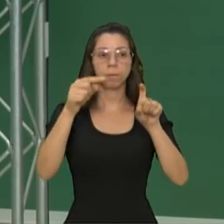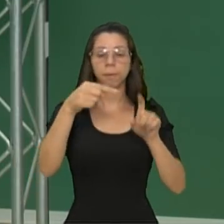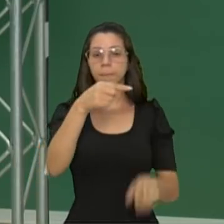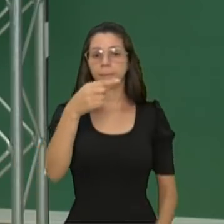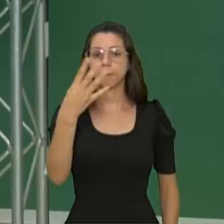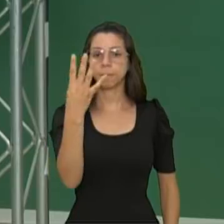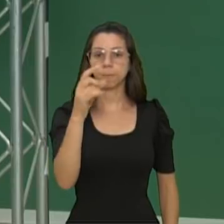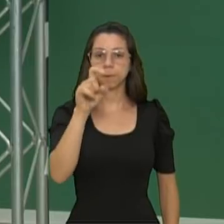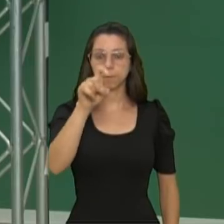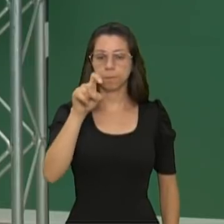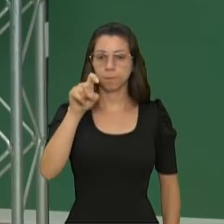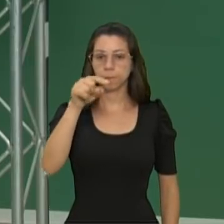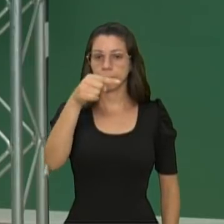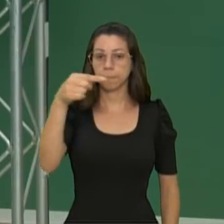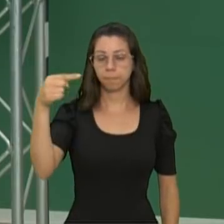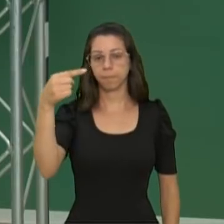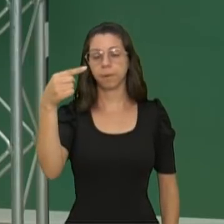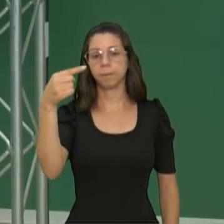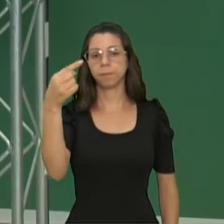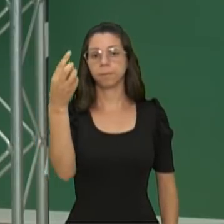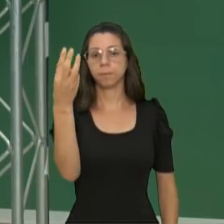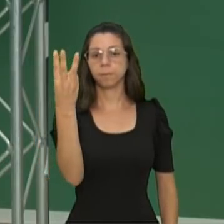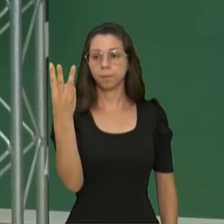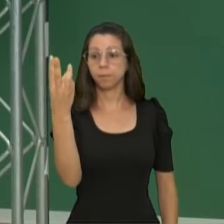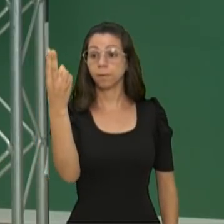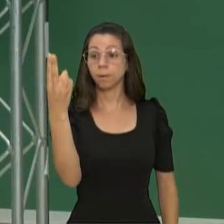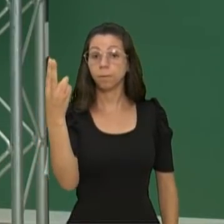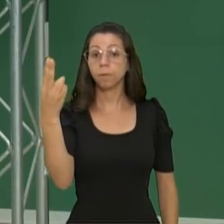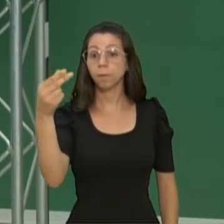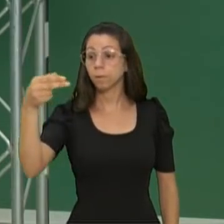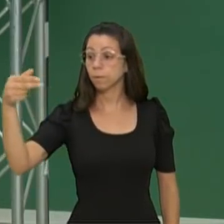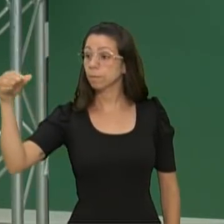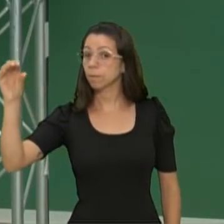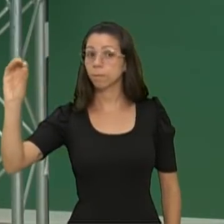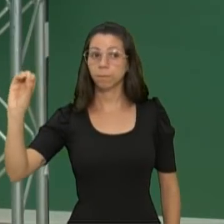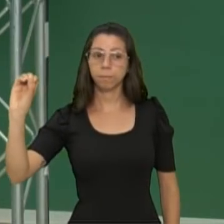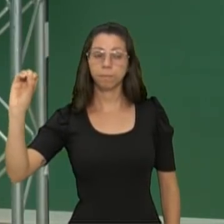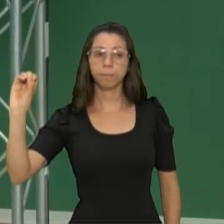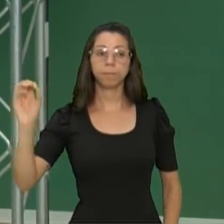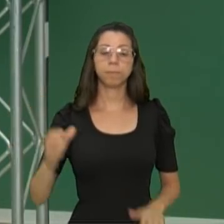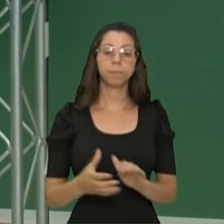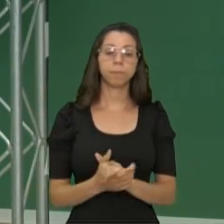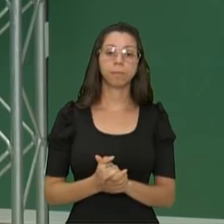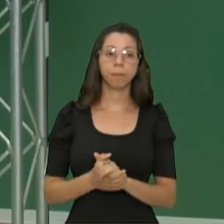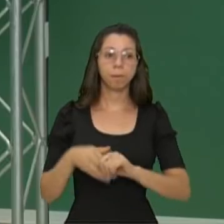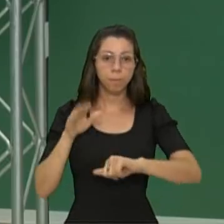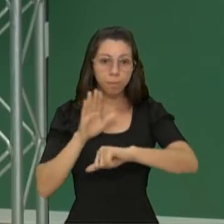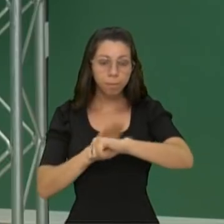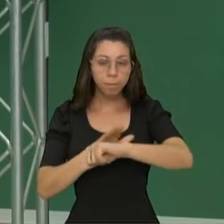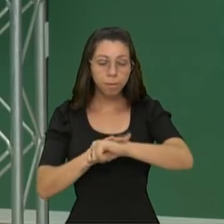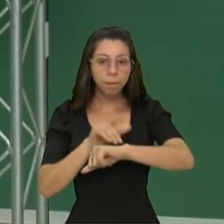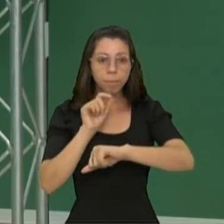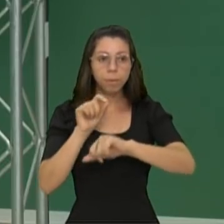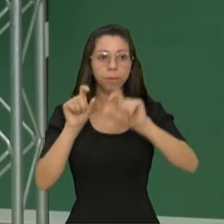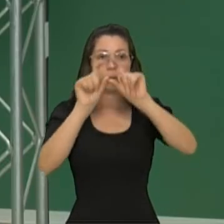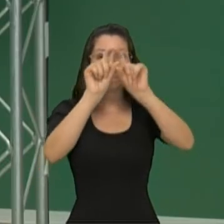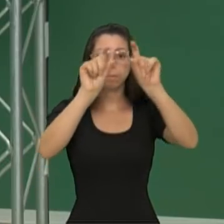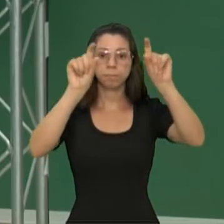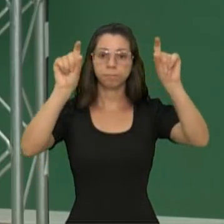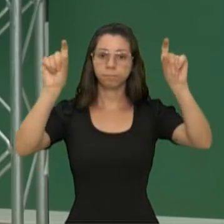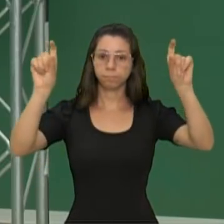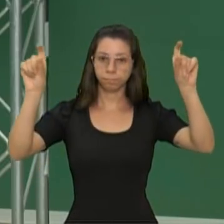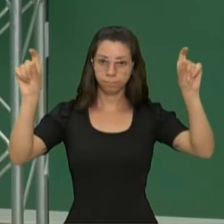menos 32 vai ser igual a zero. O que eu vou deixar para você? Um tempo aí, ó. x²